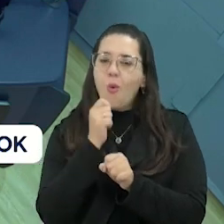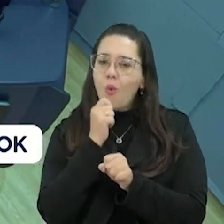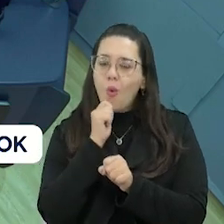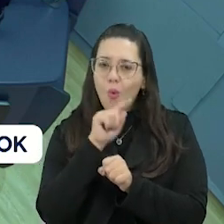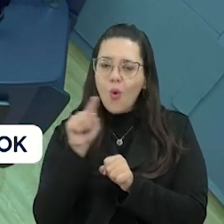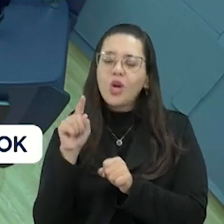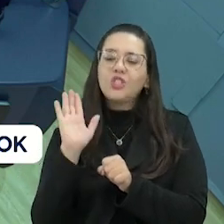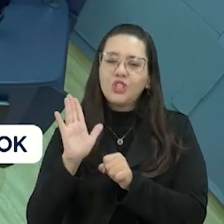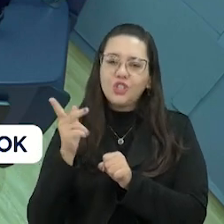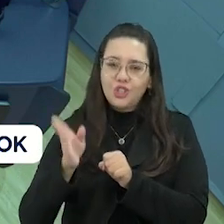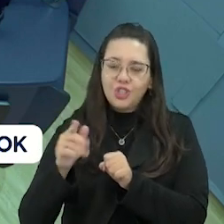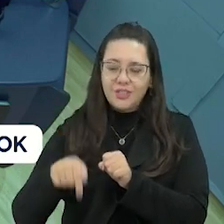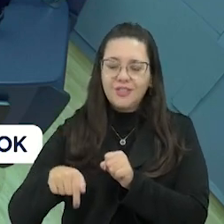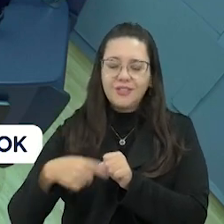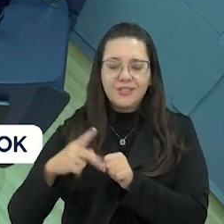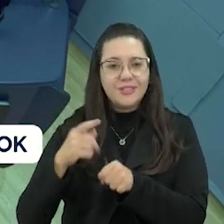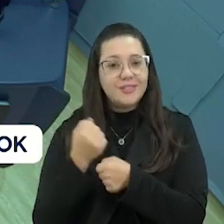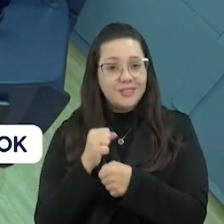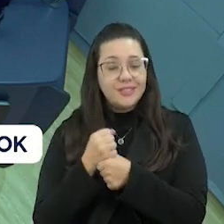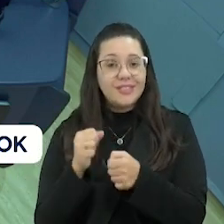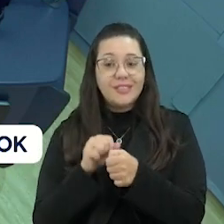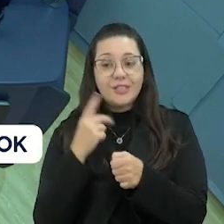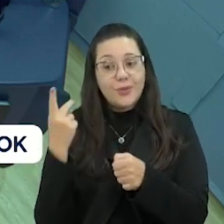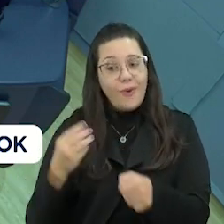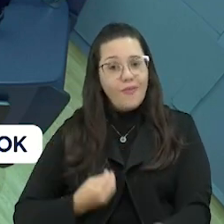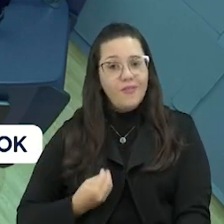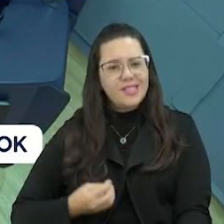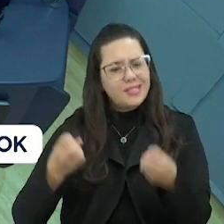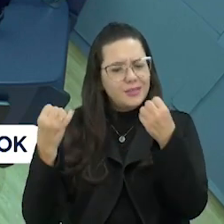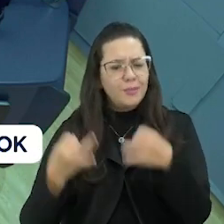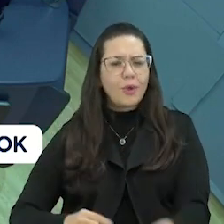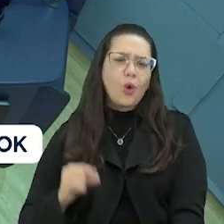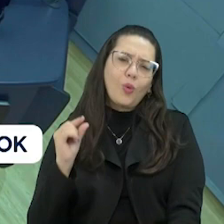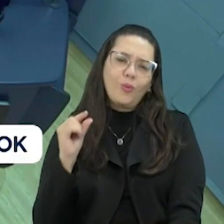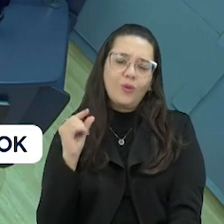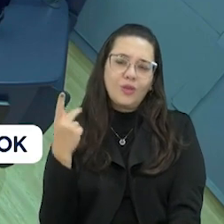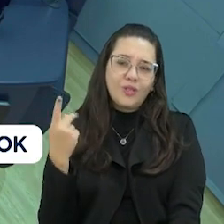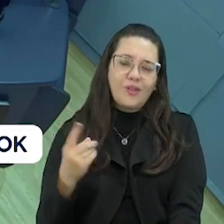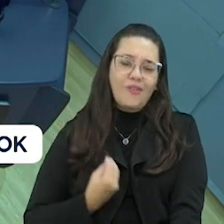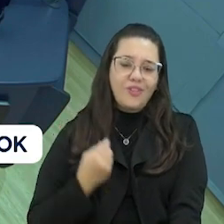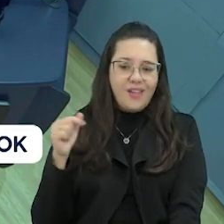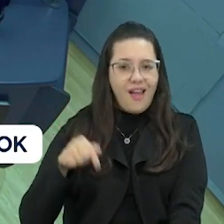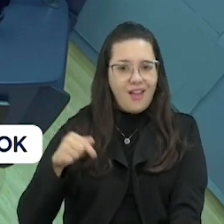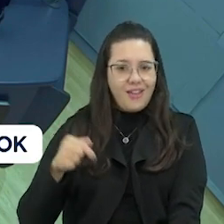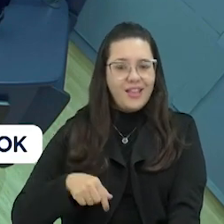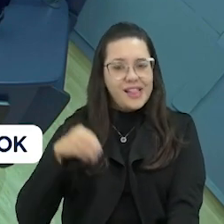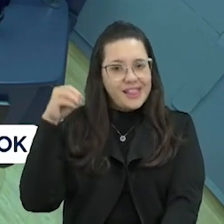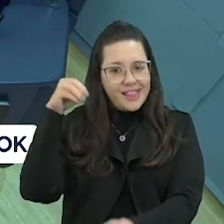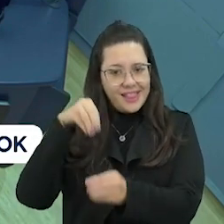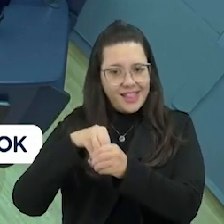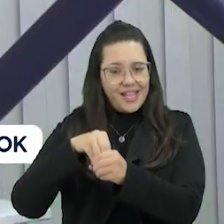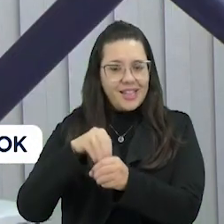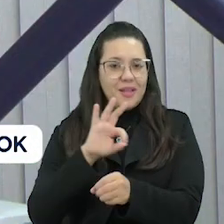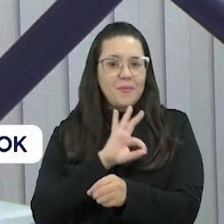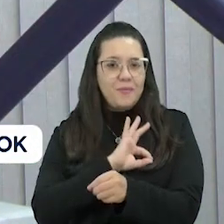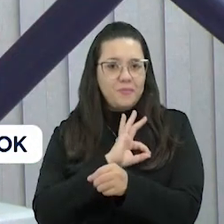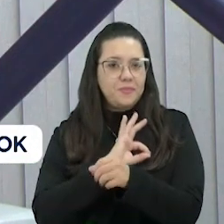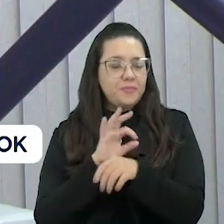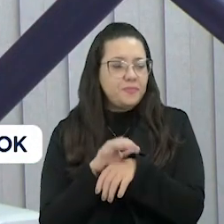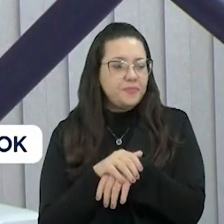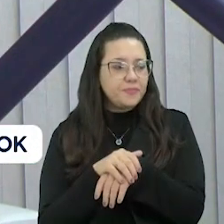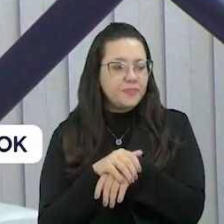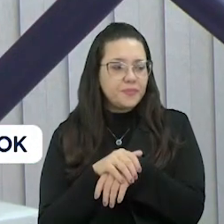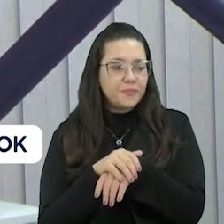ter passado um bom tempo aqui no comando da Polícia Militar de Votuporanga, mas conta um pouquinho da sua trajetória dentro da polícia para a gente. Eu entrei na corporação